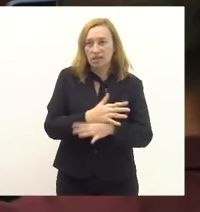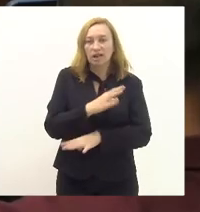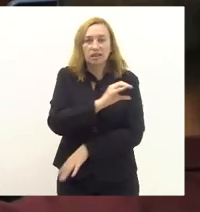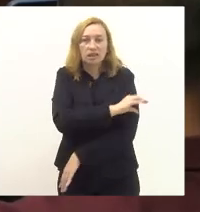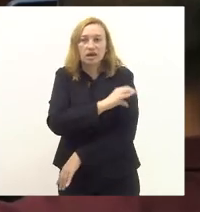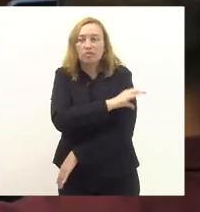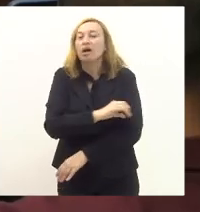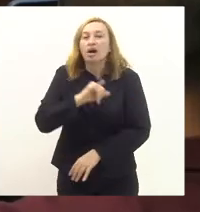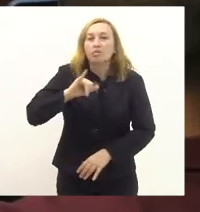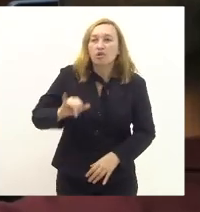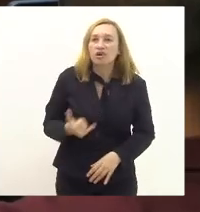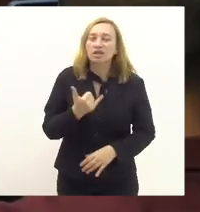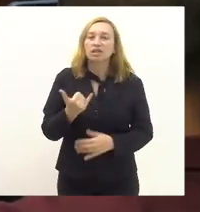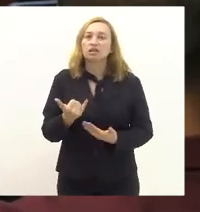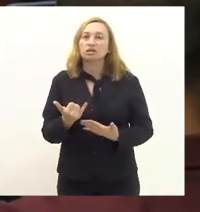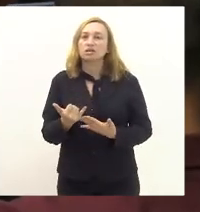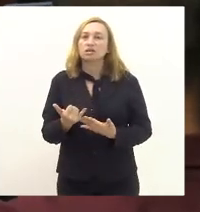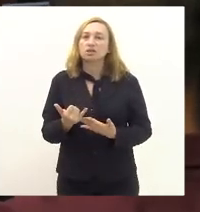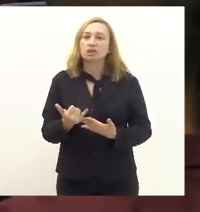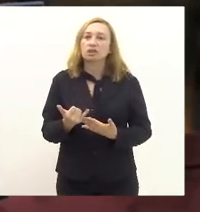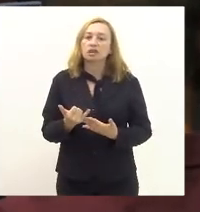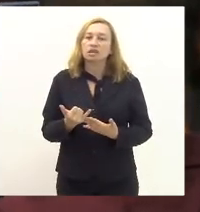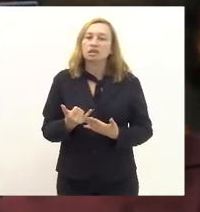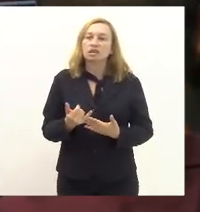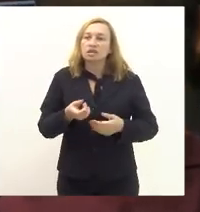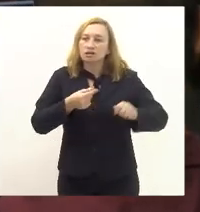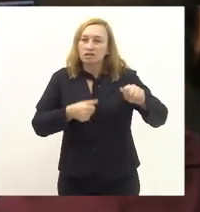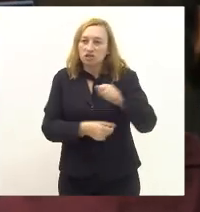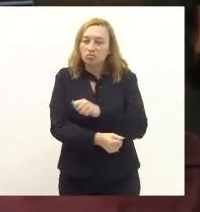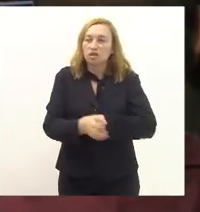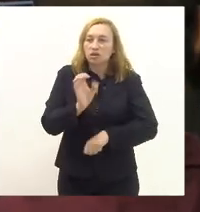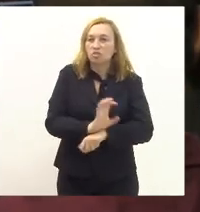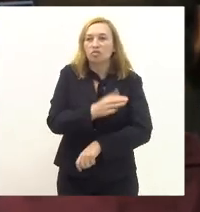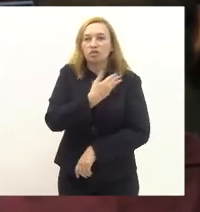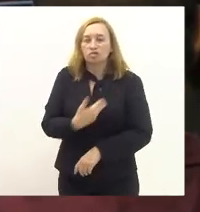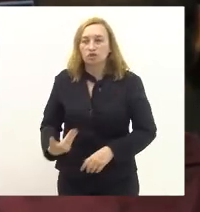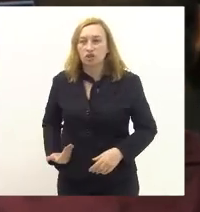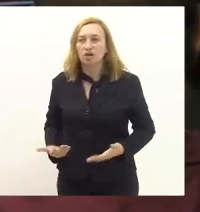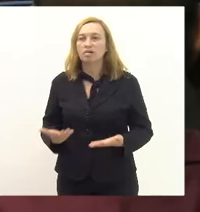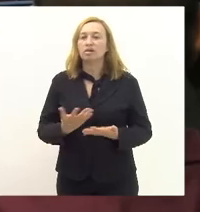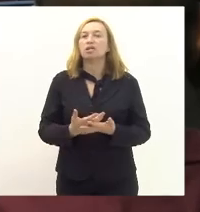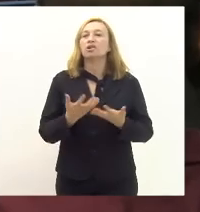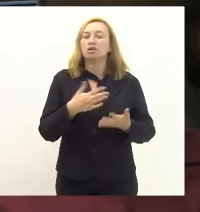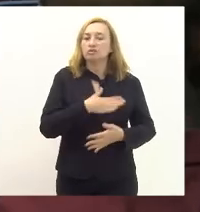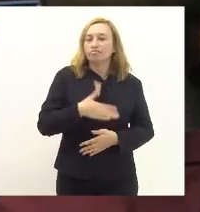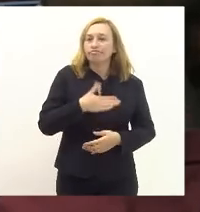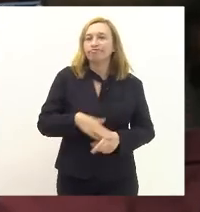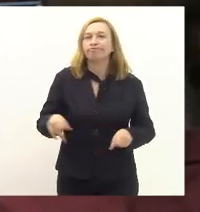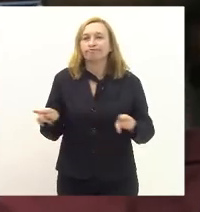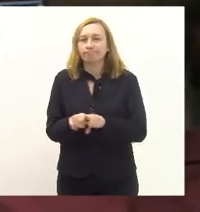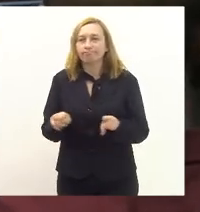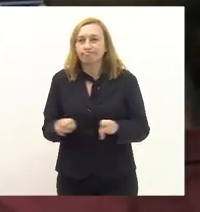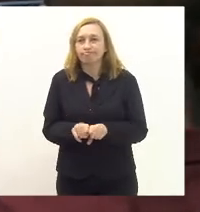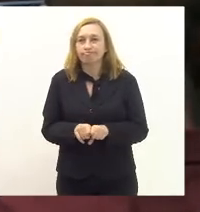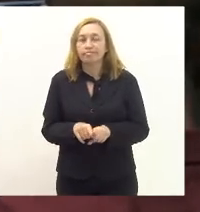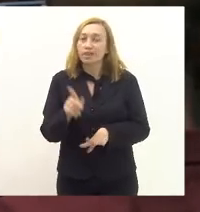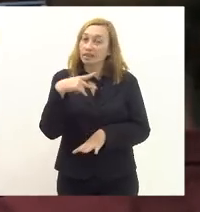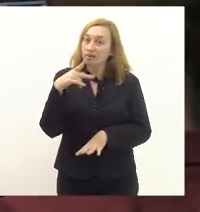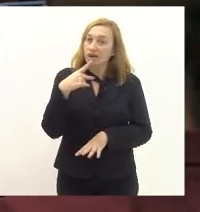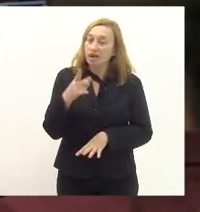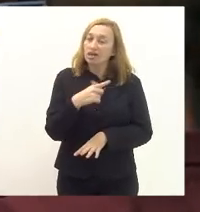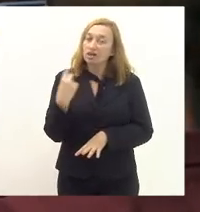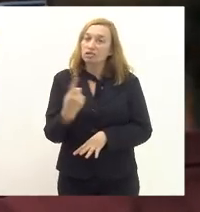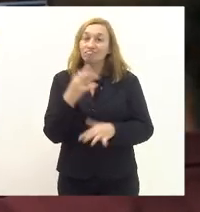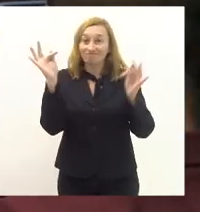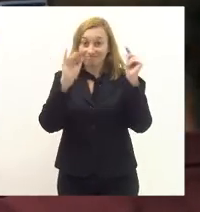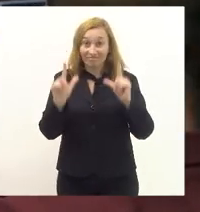Aproveitando essa esteira de investimentos do governo do estado, eu gostaria também de dizer que a gente fica